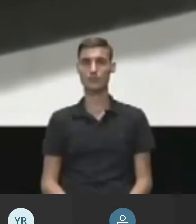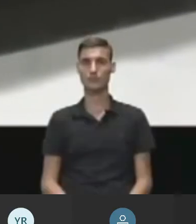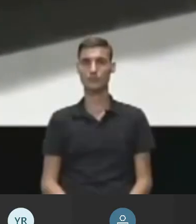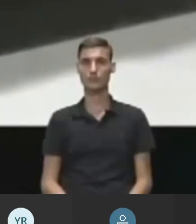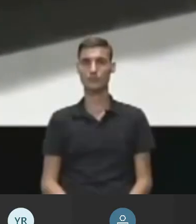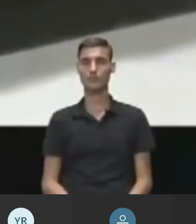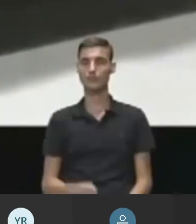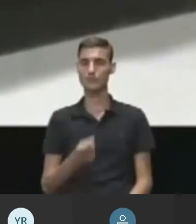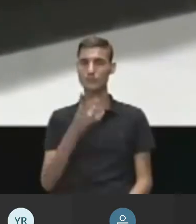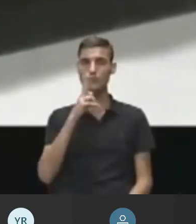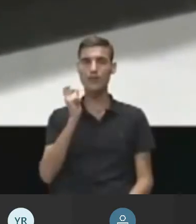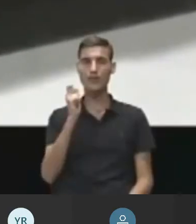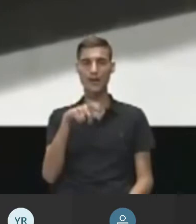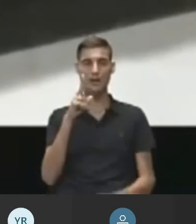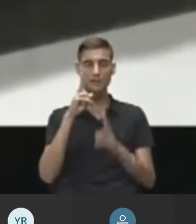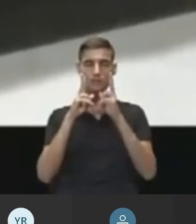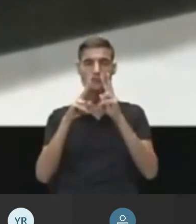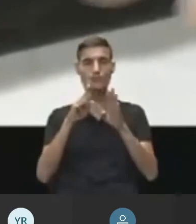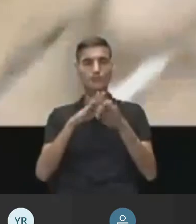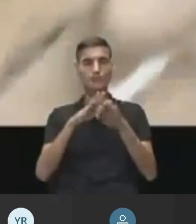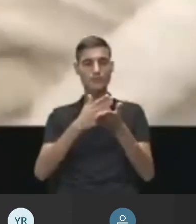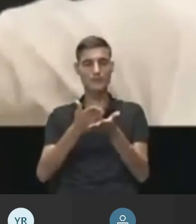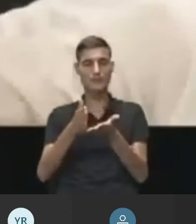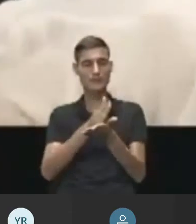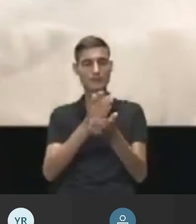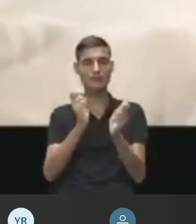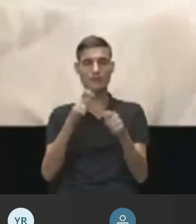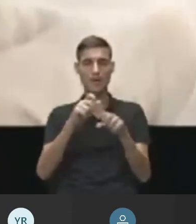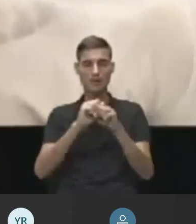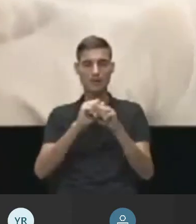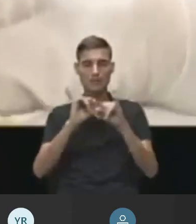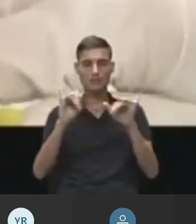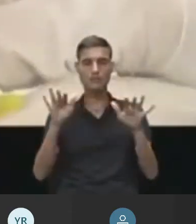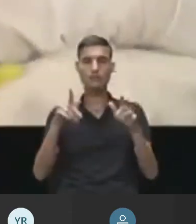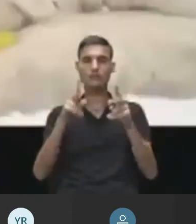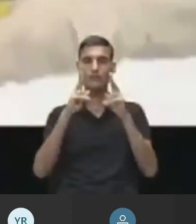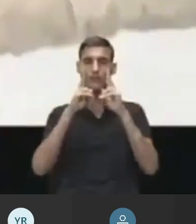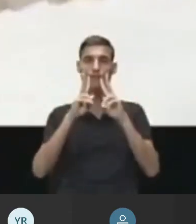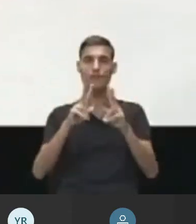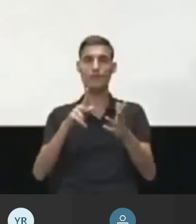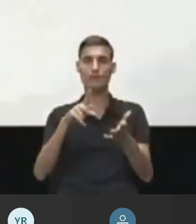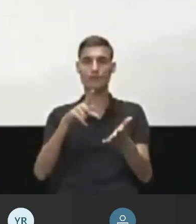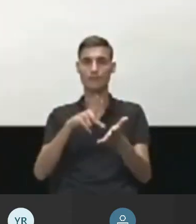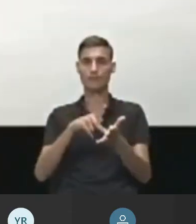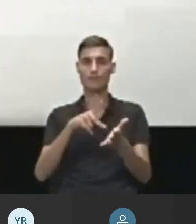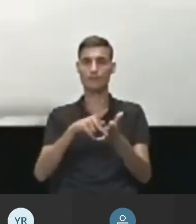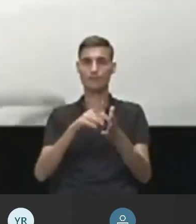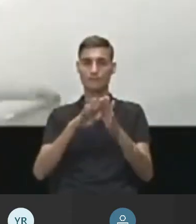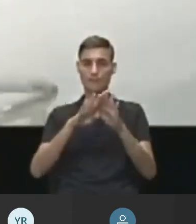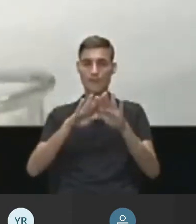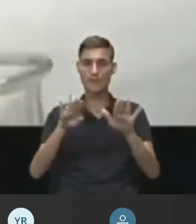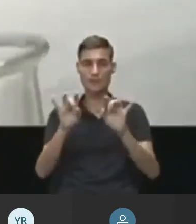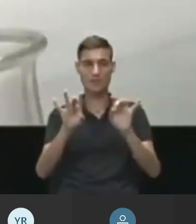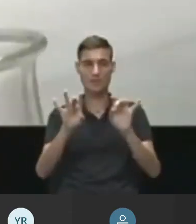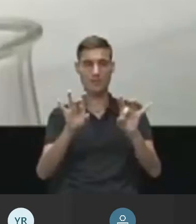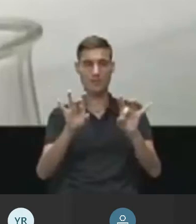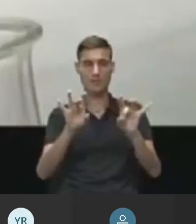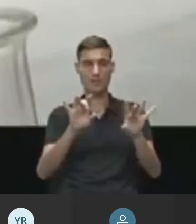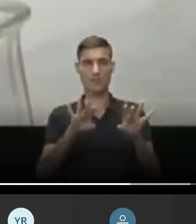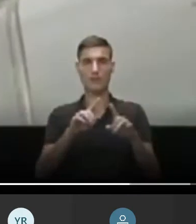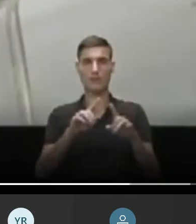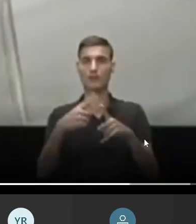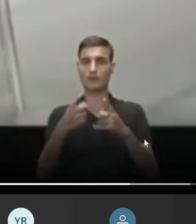da polaridade das moléculas. A gente vai ver por que elas não se misturam. Retira todo essa